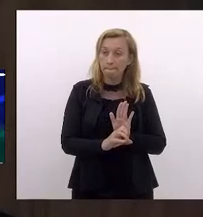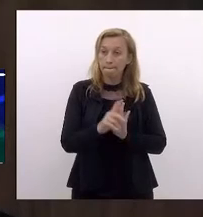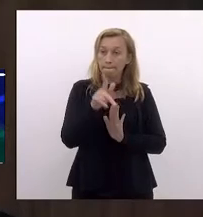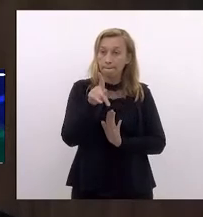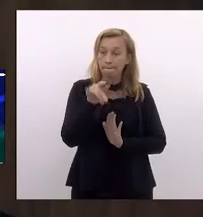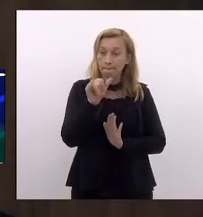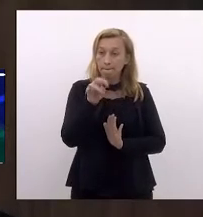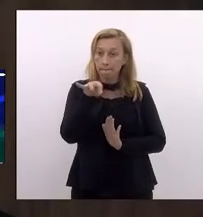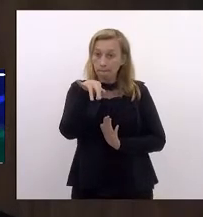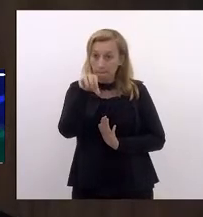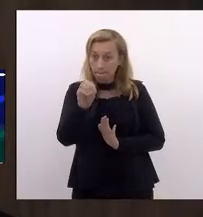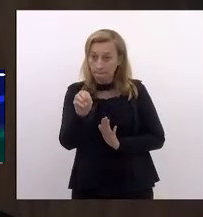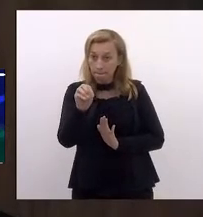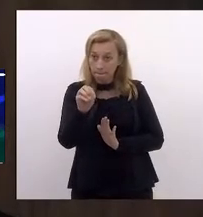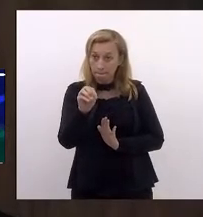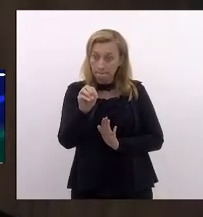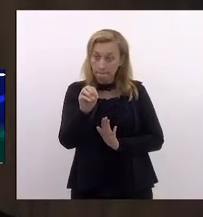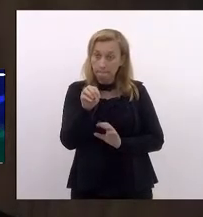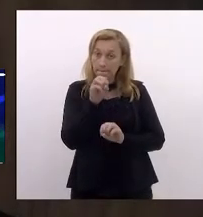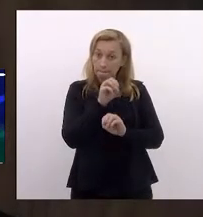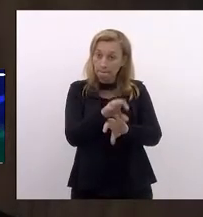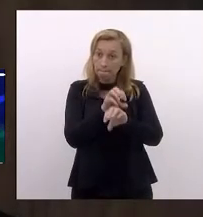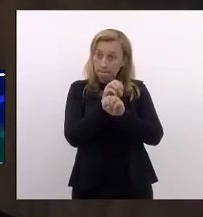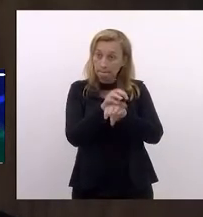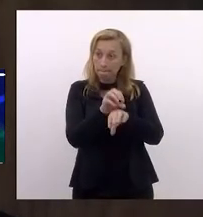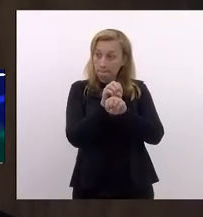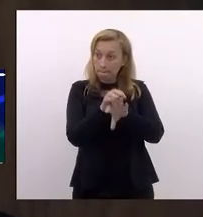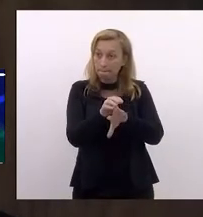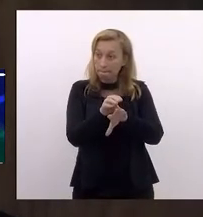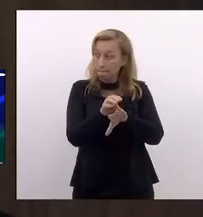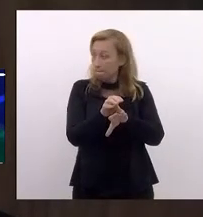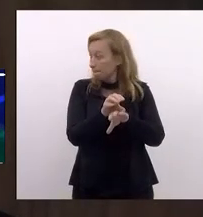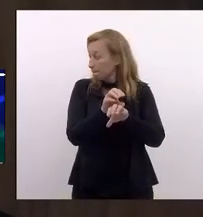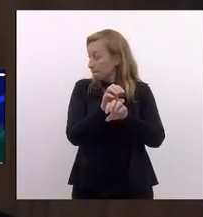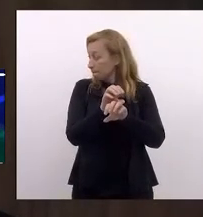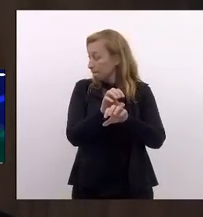patrono da educação